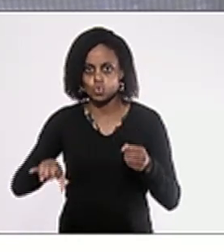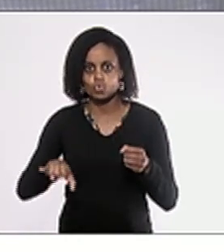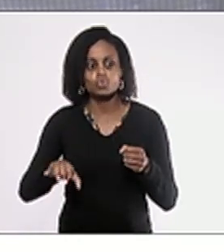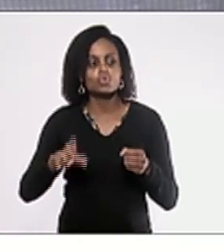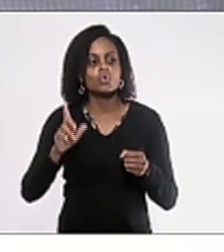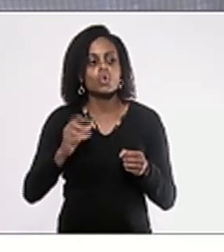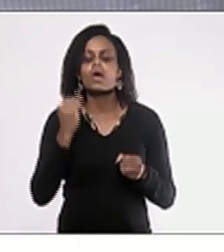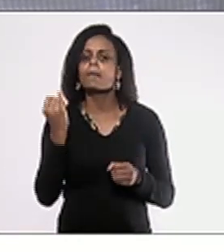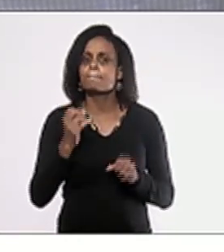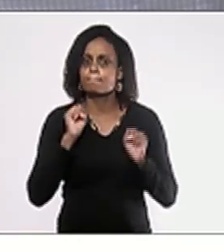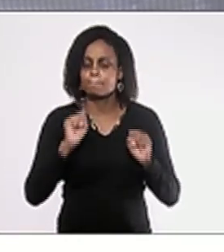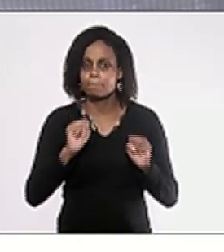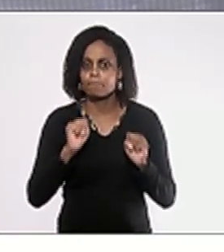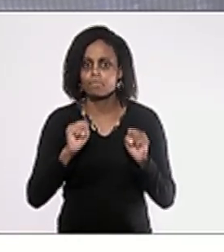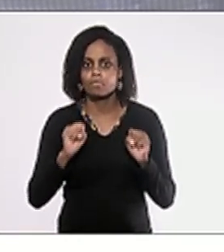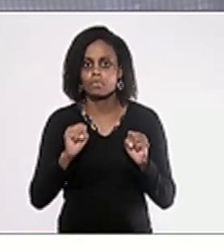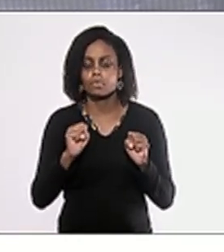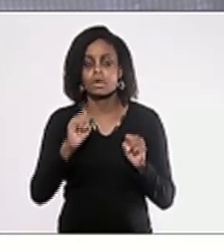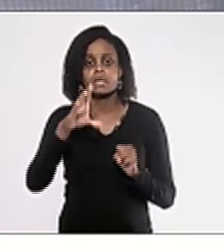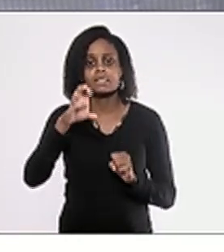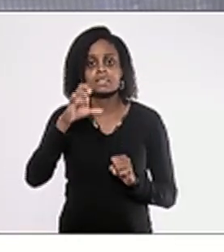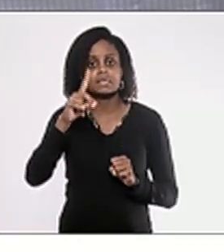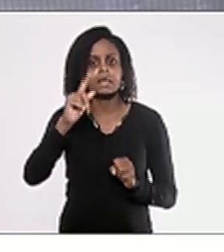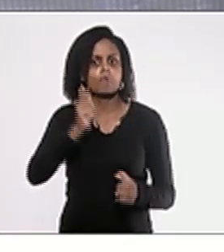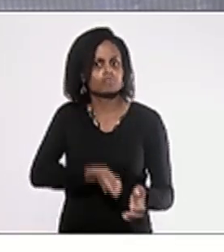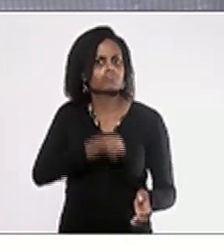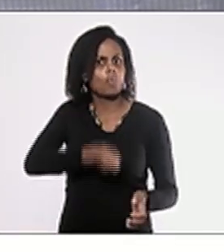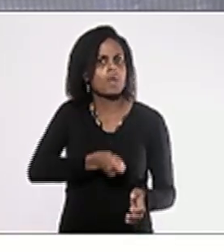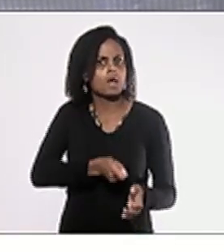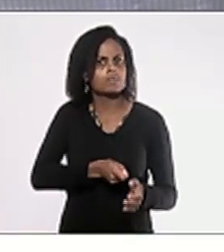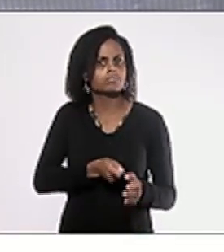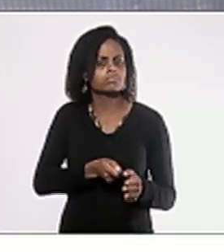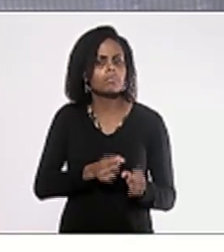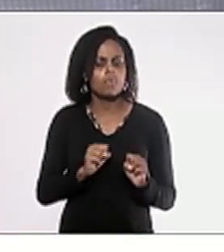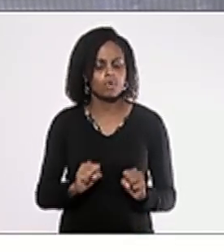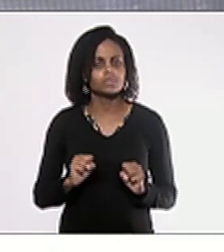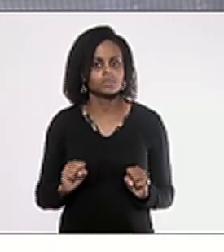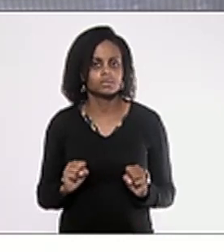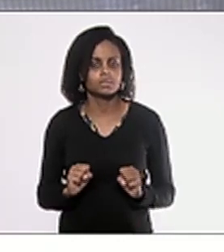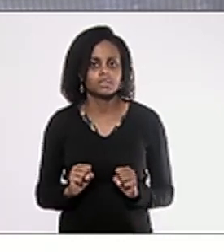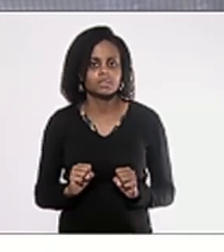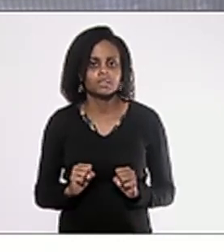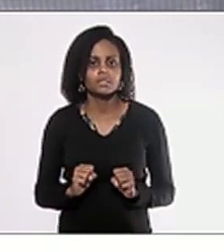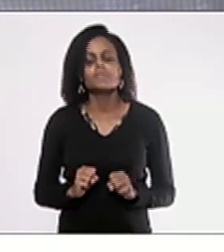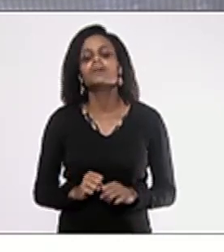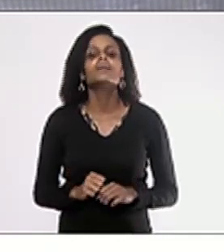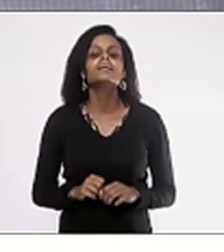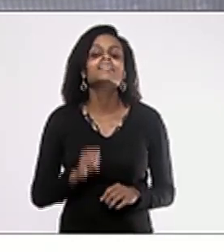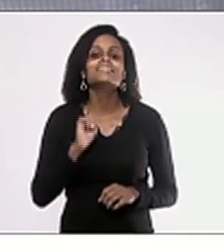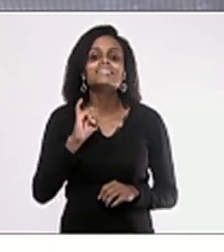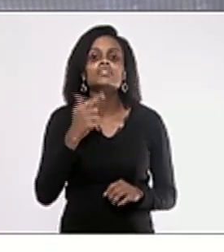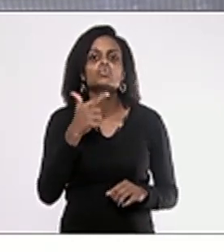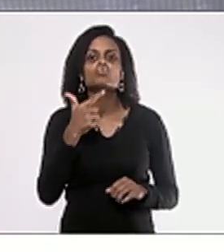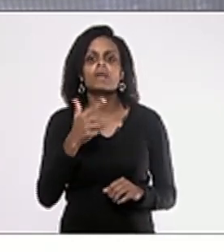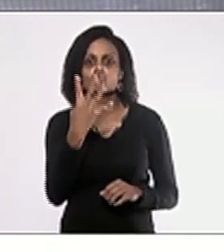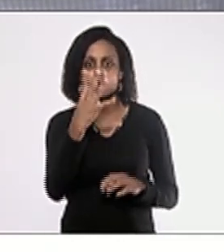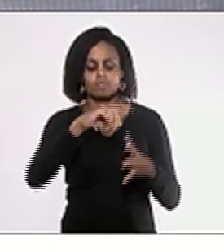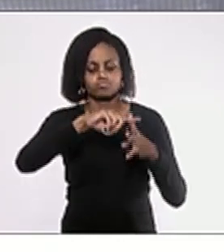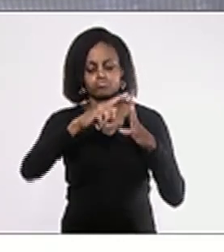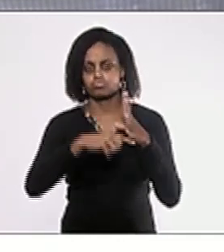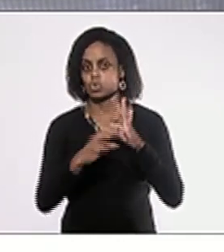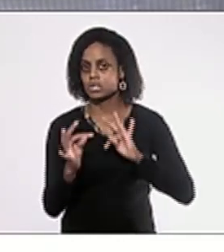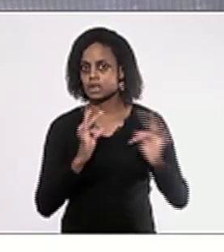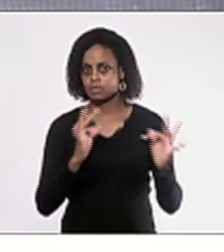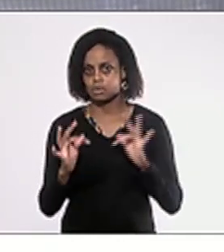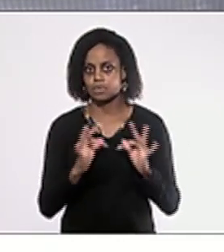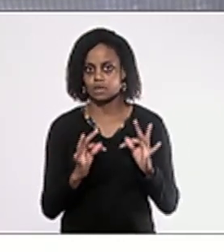é lícito a SEDAI a cobrança. Então a SEDAI se baseia basicamente nisso. Se tem, mesmo que não tenha as 4 etapas do tratamento, mas